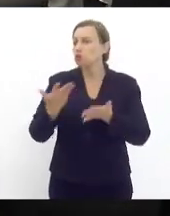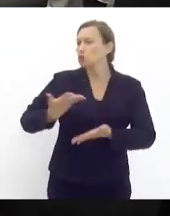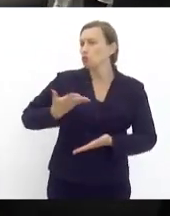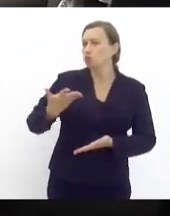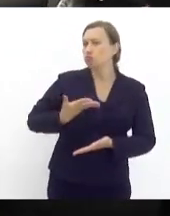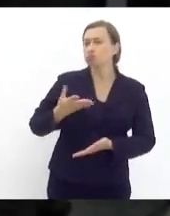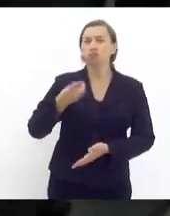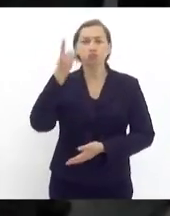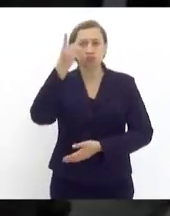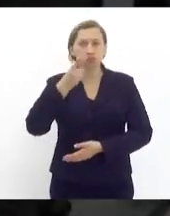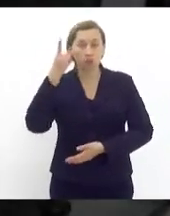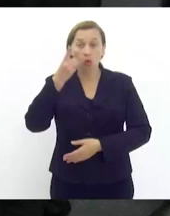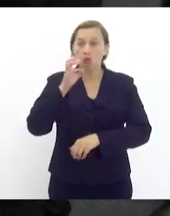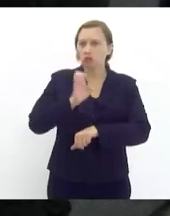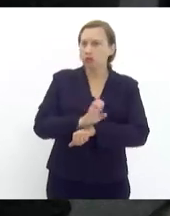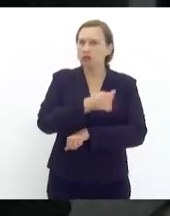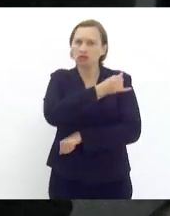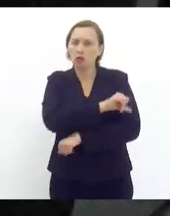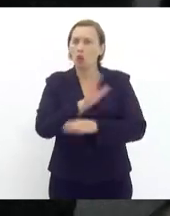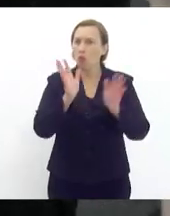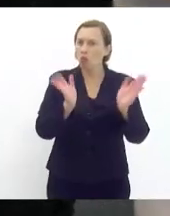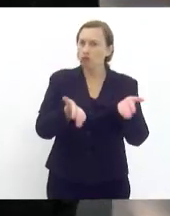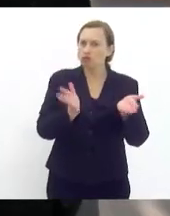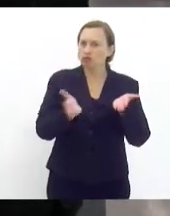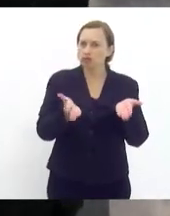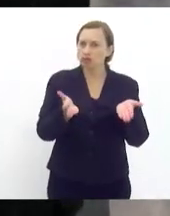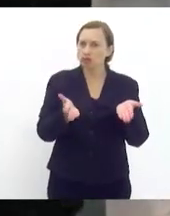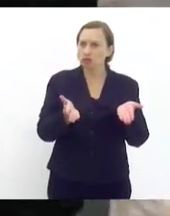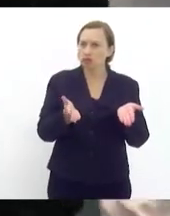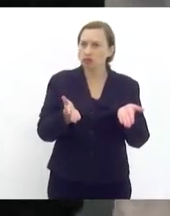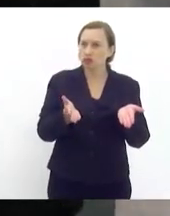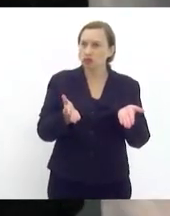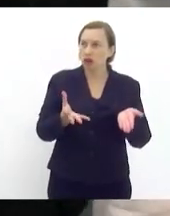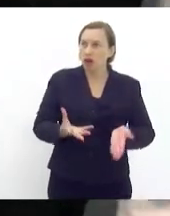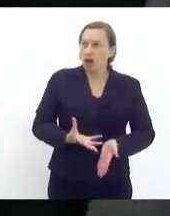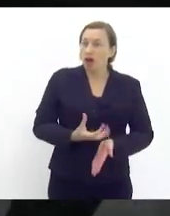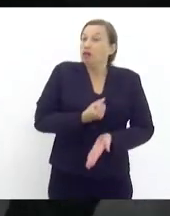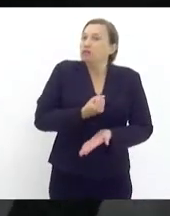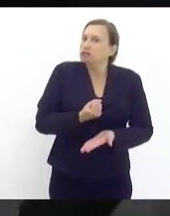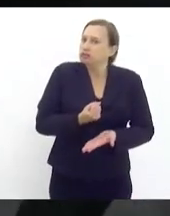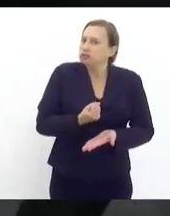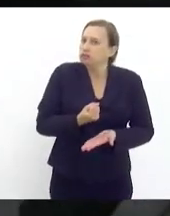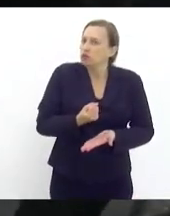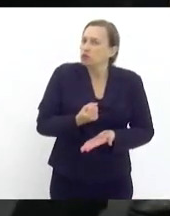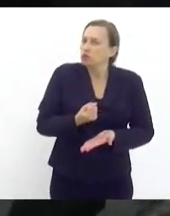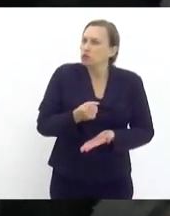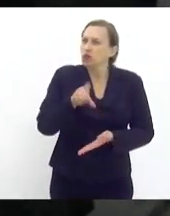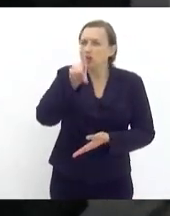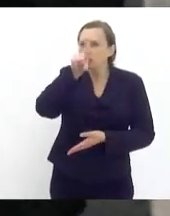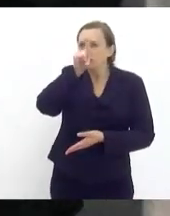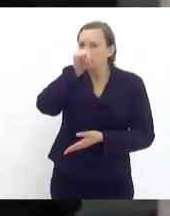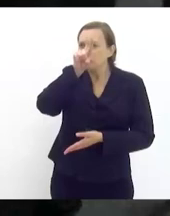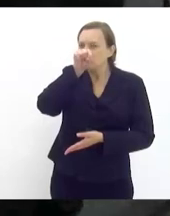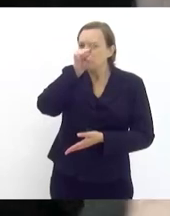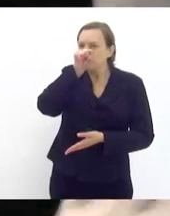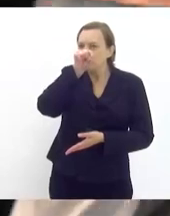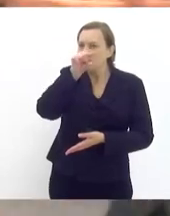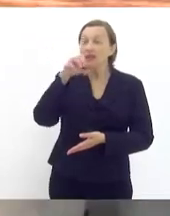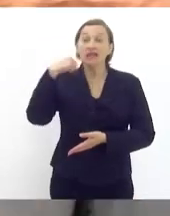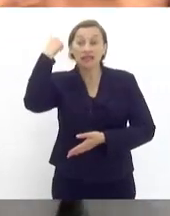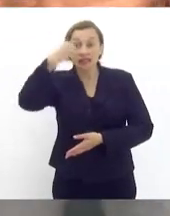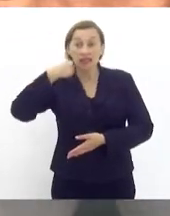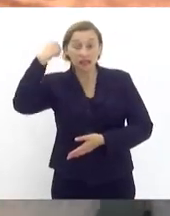deputados Estado do Rio de Janeiro hoje Se surpreendeu com Twitter do senador Renan